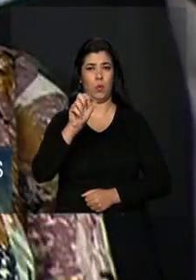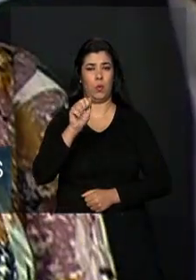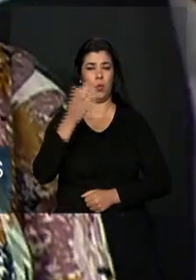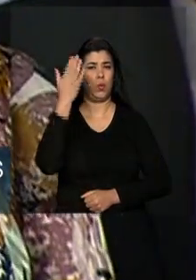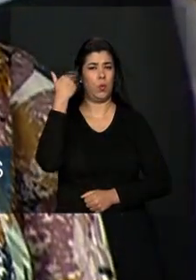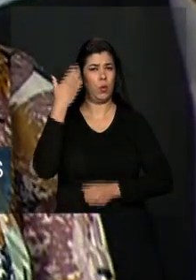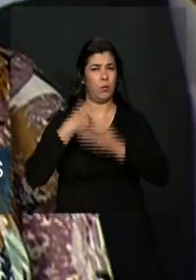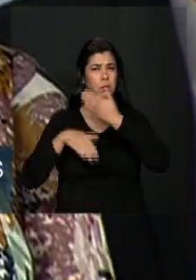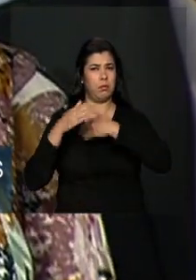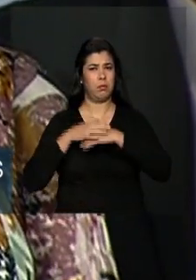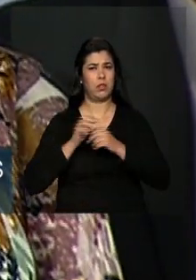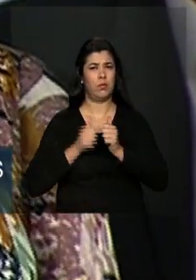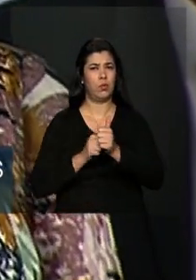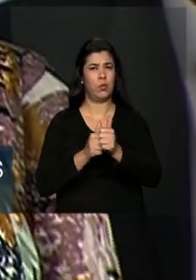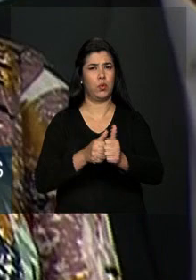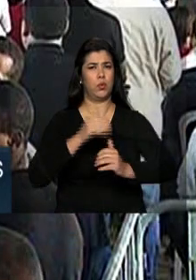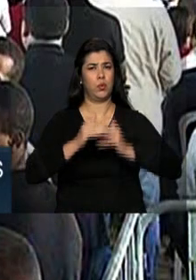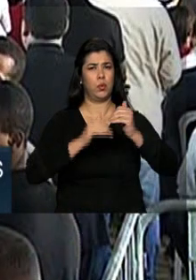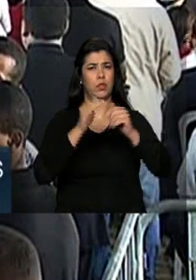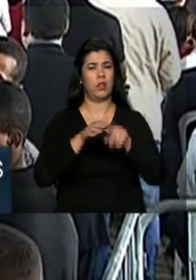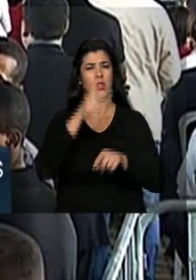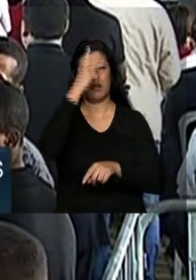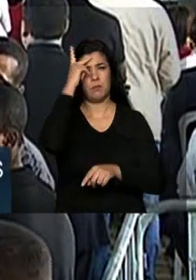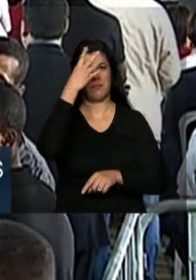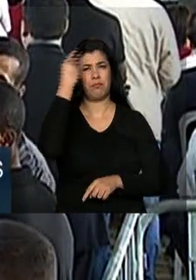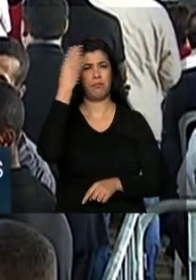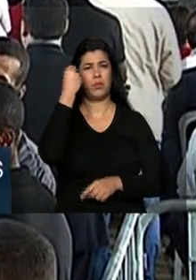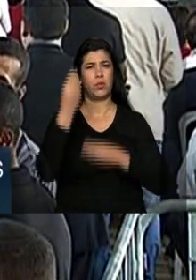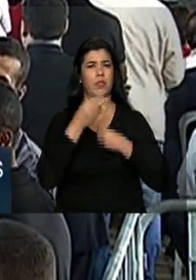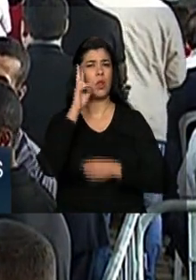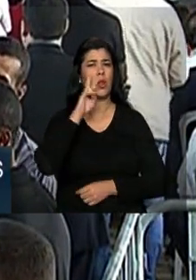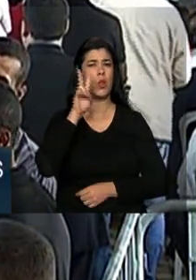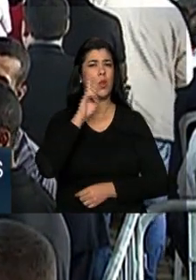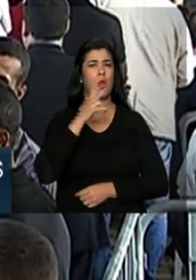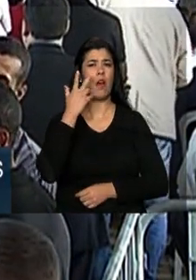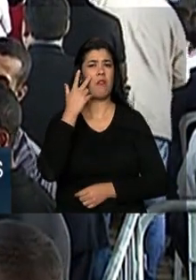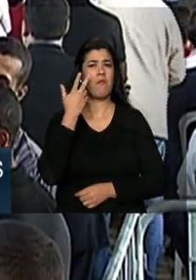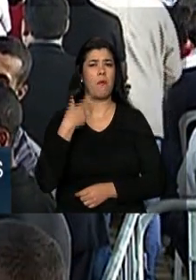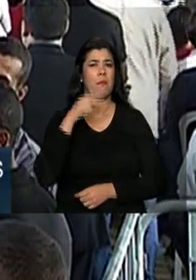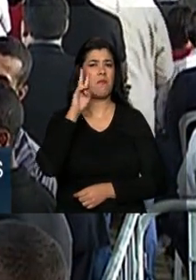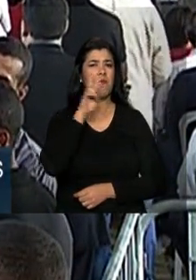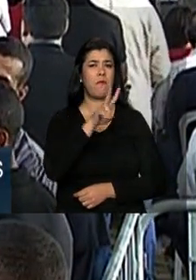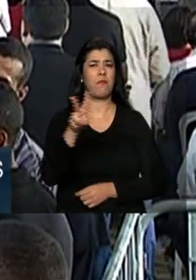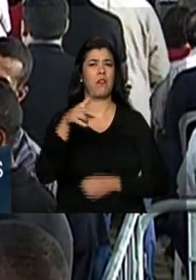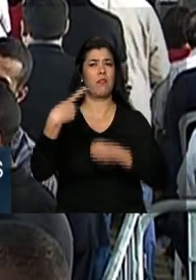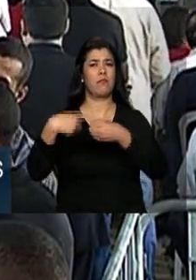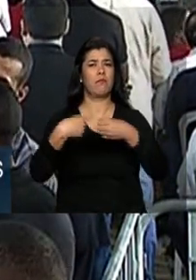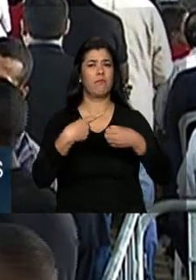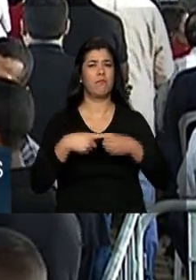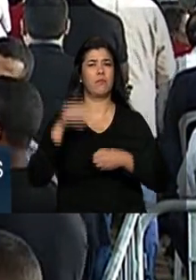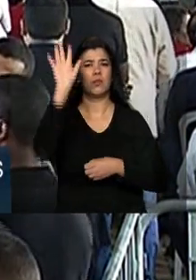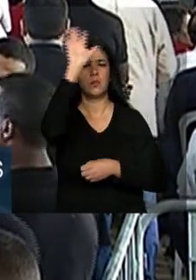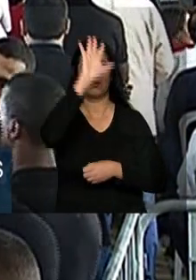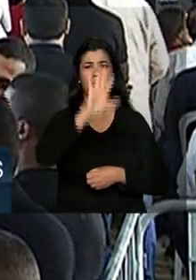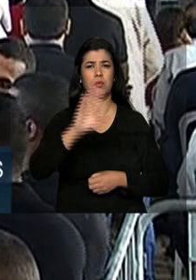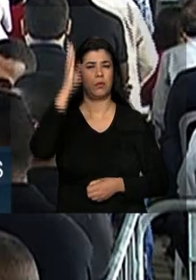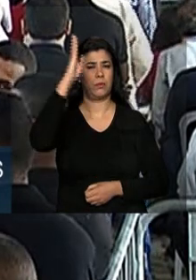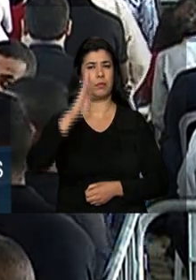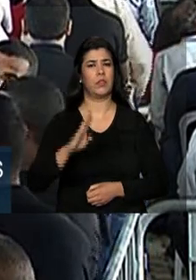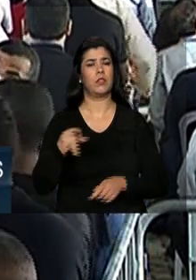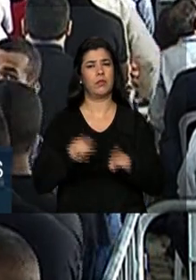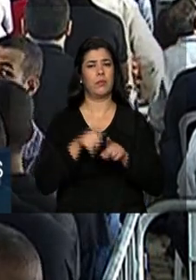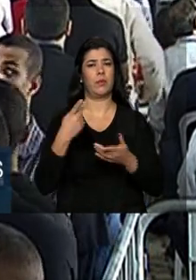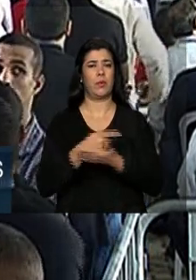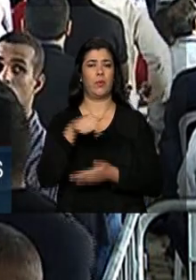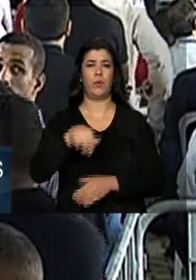talvez as pessoas não se apercebam disso, porque virou já algo normal na paisagem das cidades brasileiras, e não é diferente aqui na cidade do